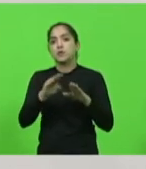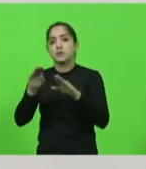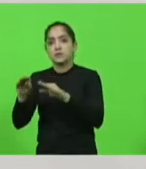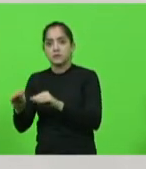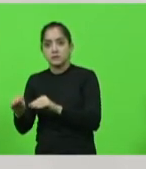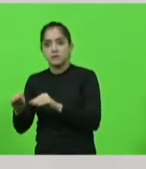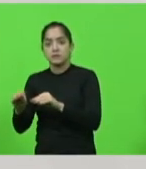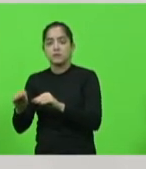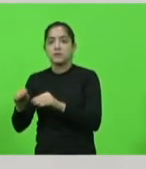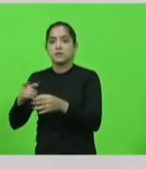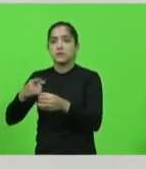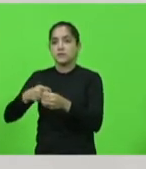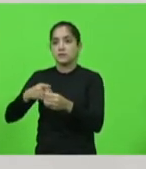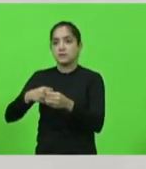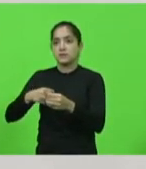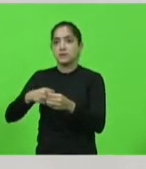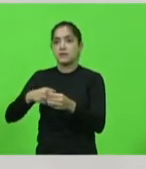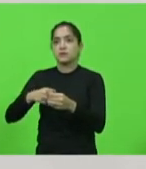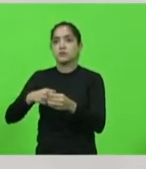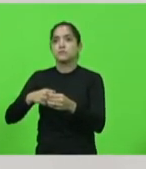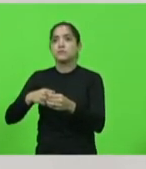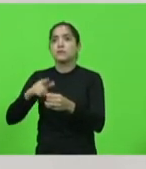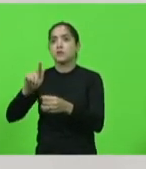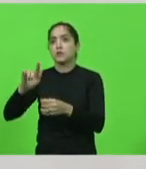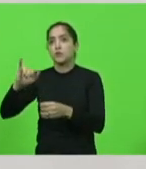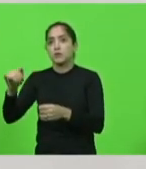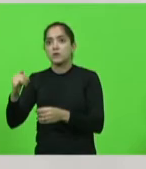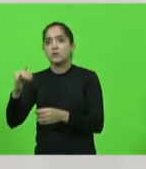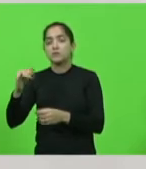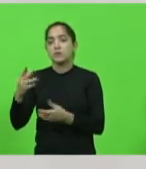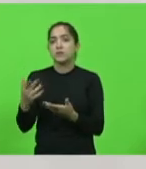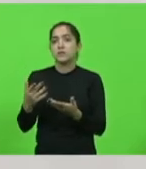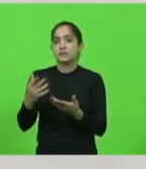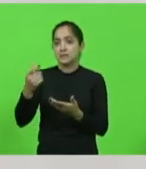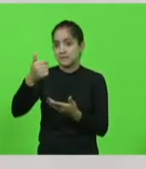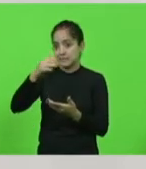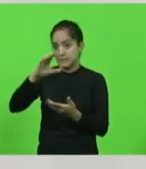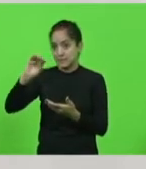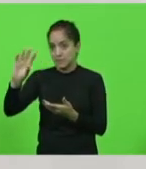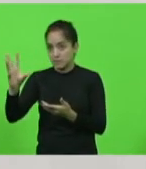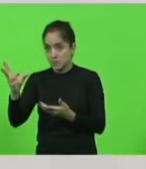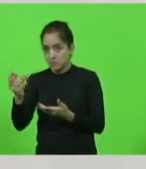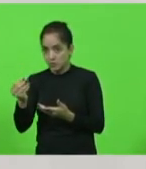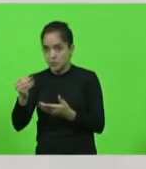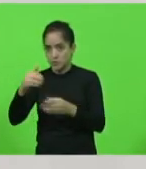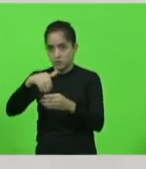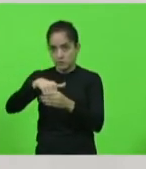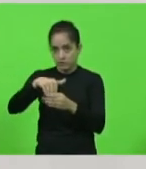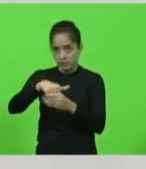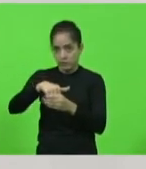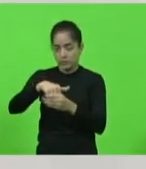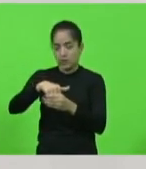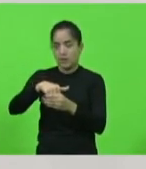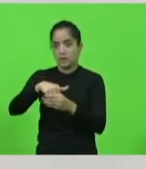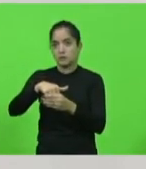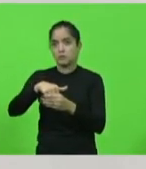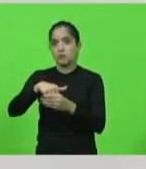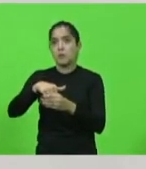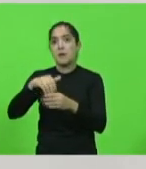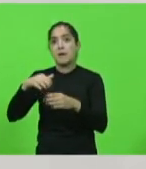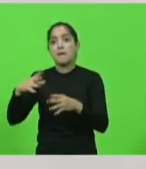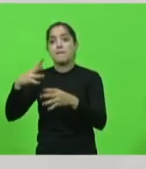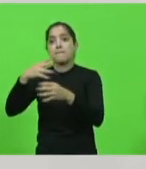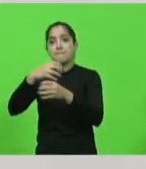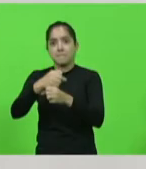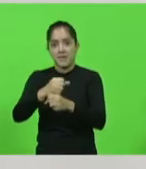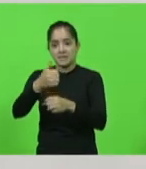Guarujá do Sul. É um absurdo. Você pegar os 100 milhões que foram votados nessa casa aqui, mais 100 milhões do